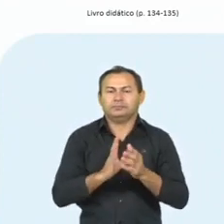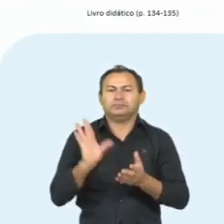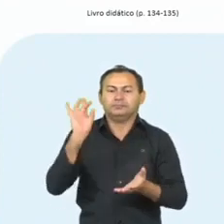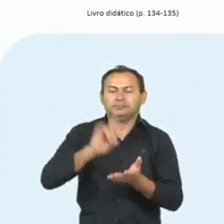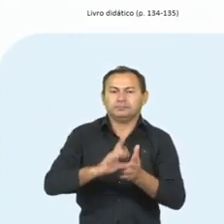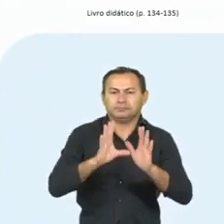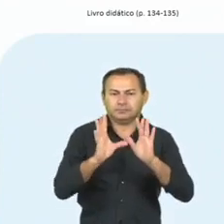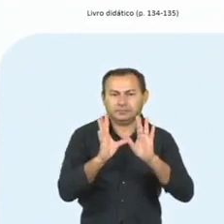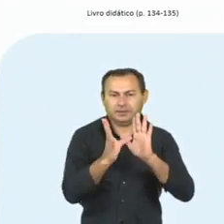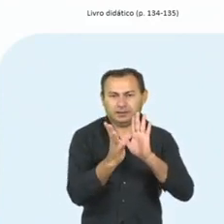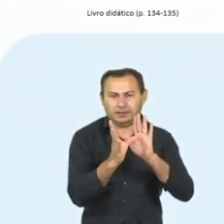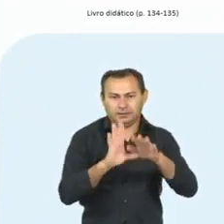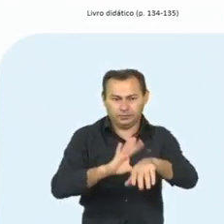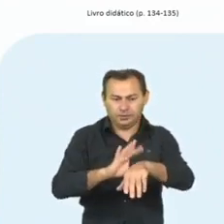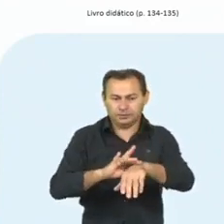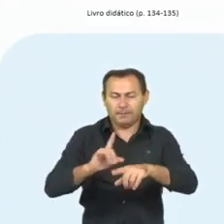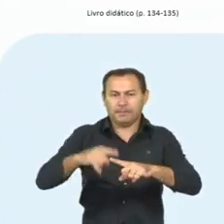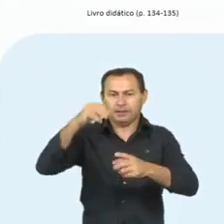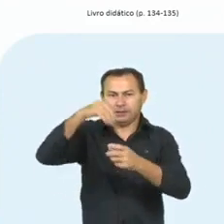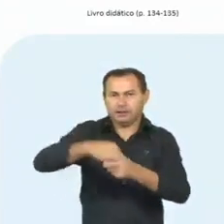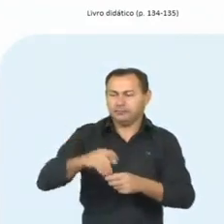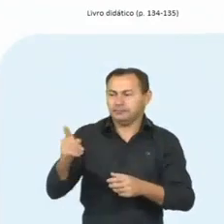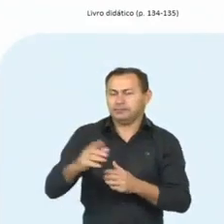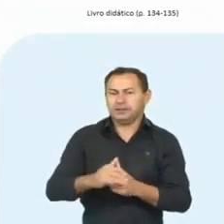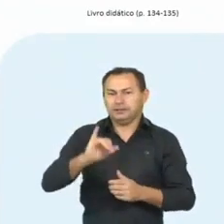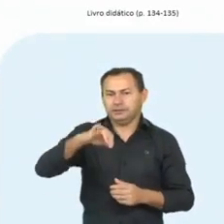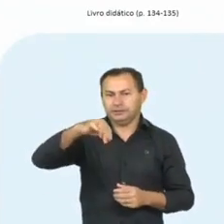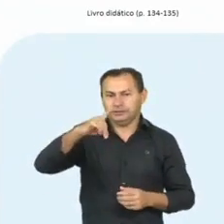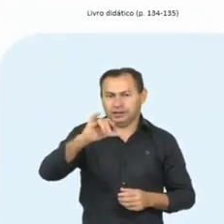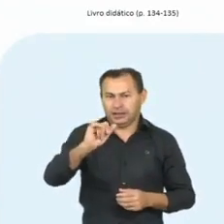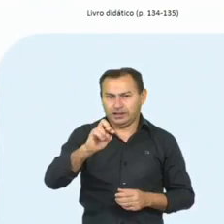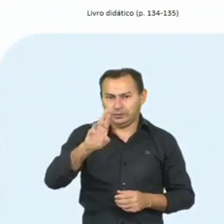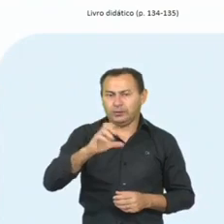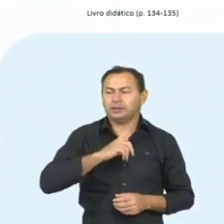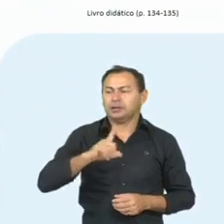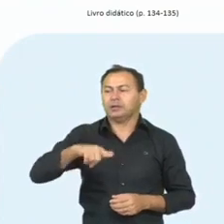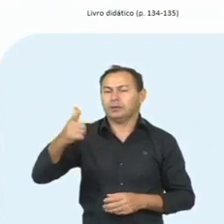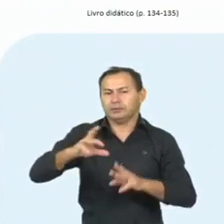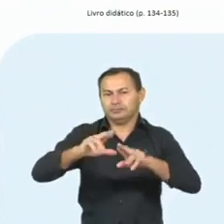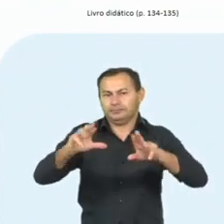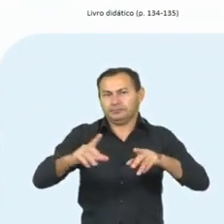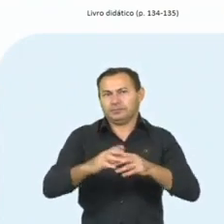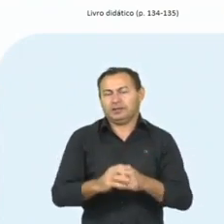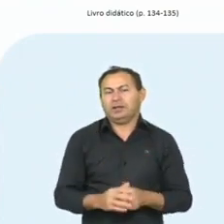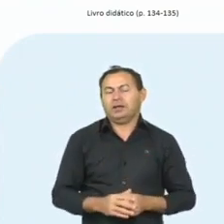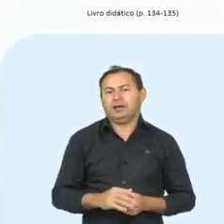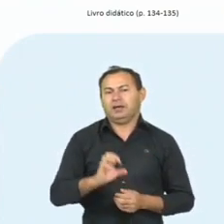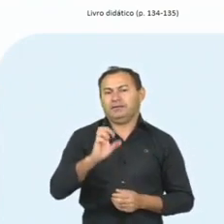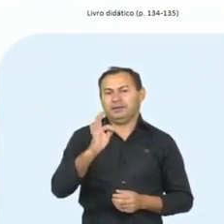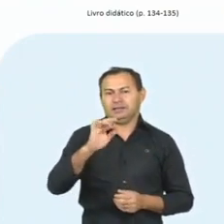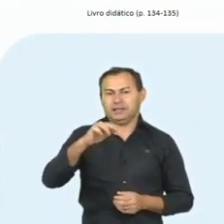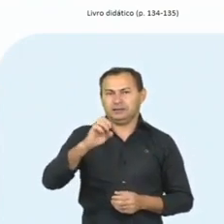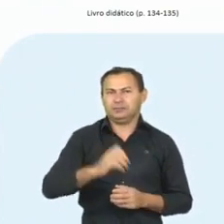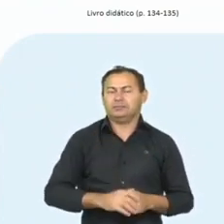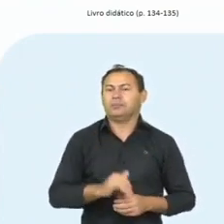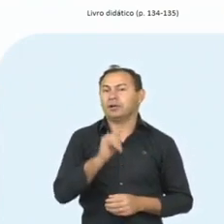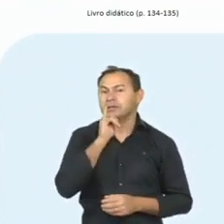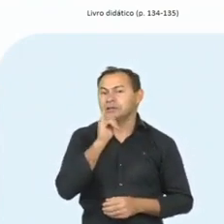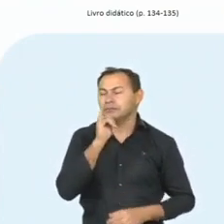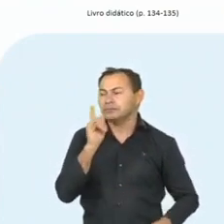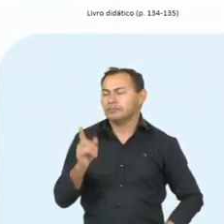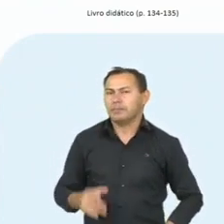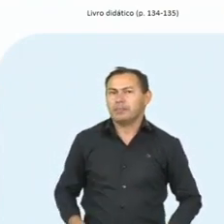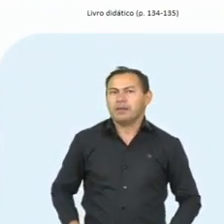doença. Mas dentro desses indicadores, nós temos diferentes coeficientes, como, por exemplo,